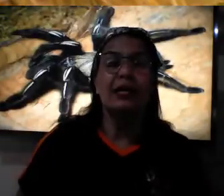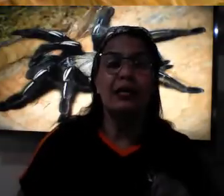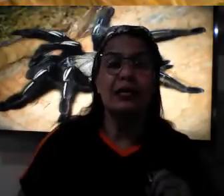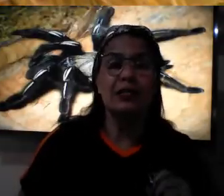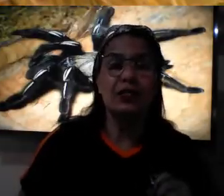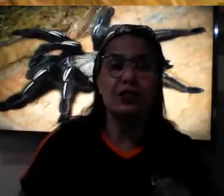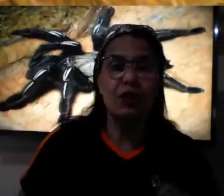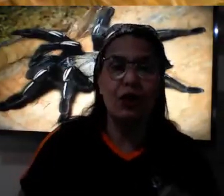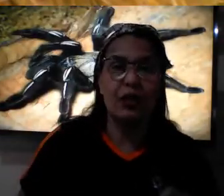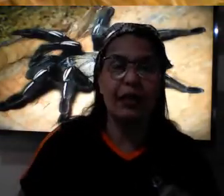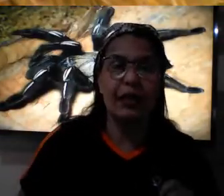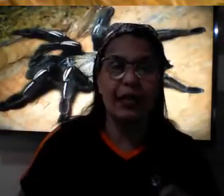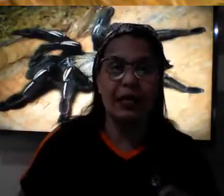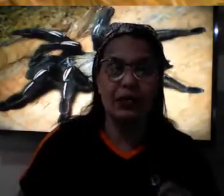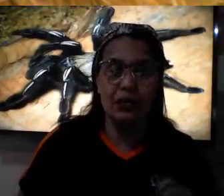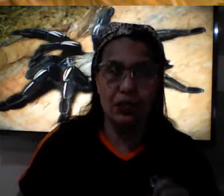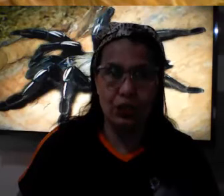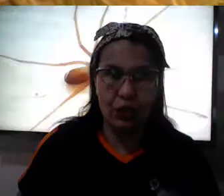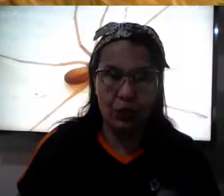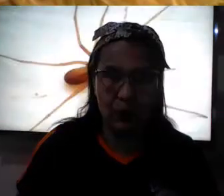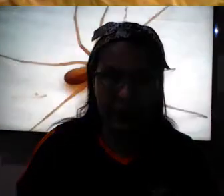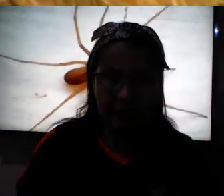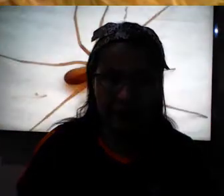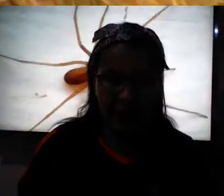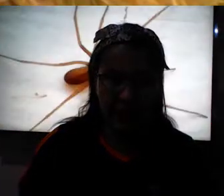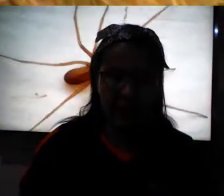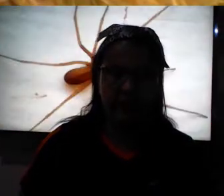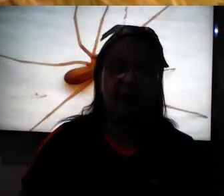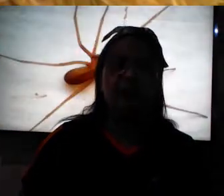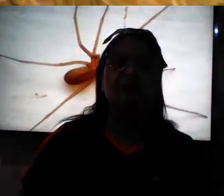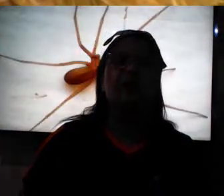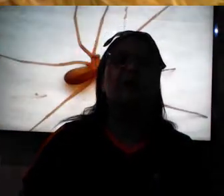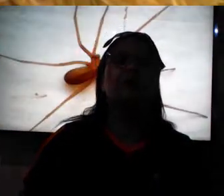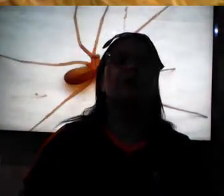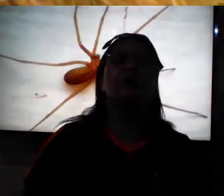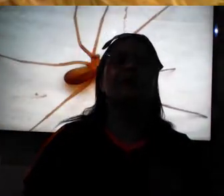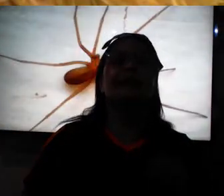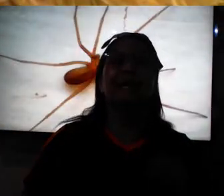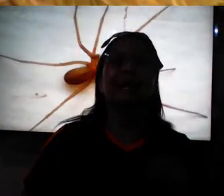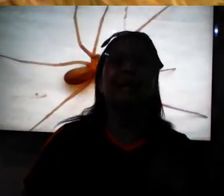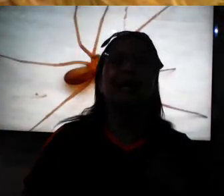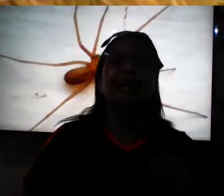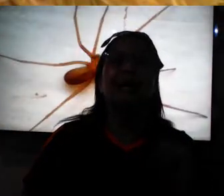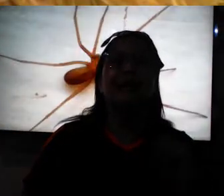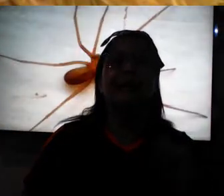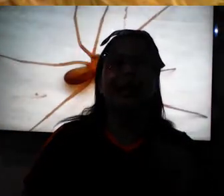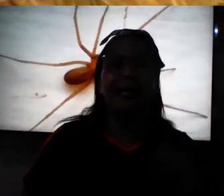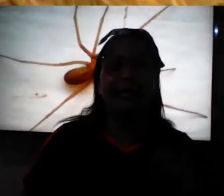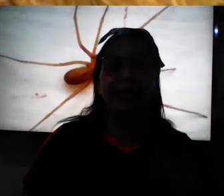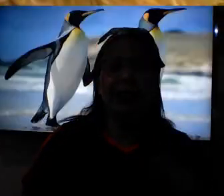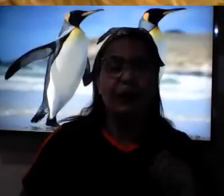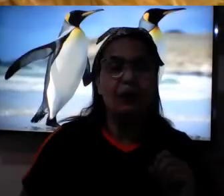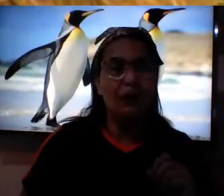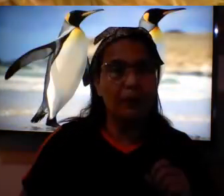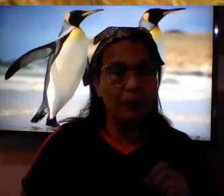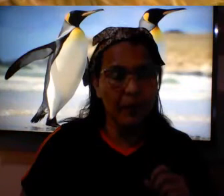de História e Geografia. Vamos ter